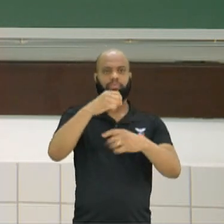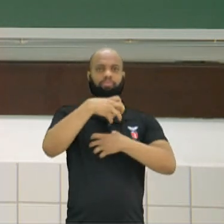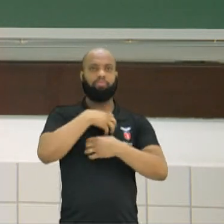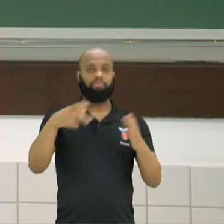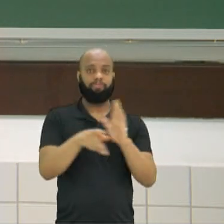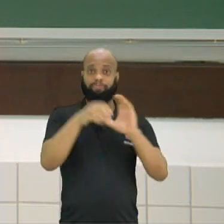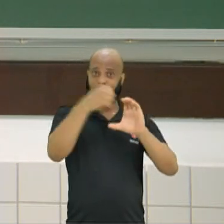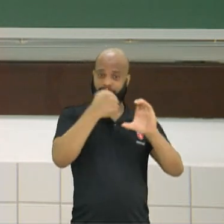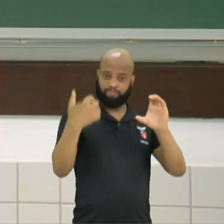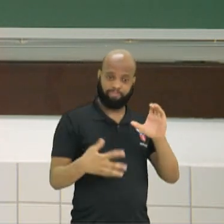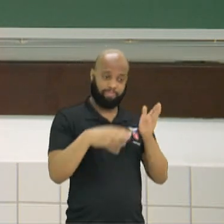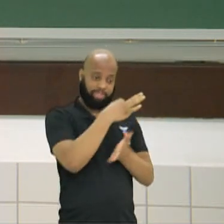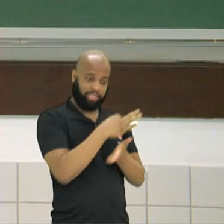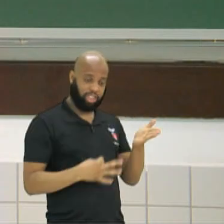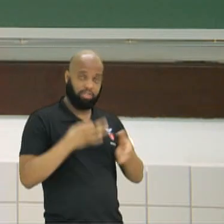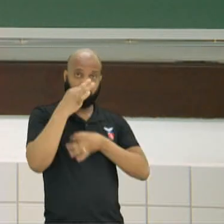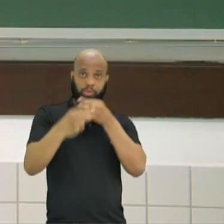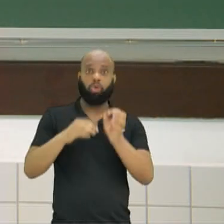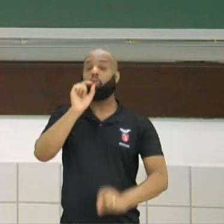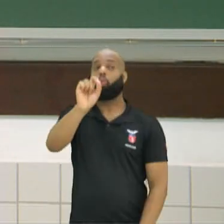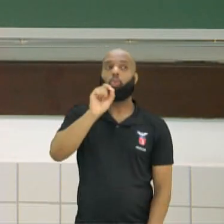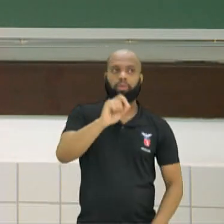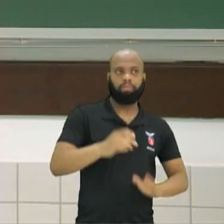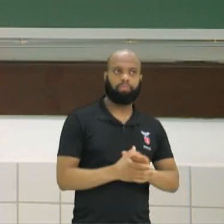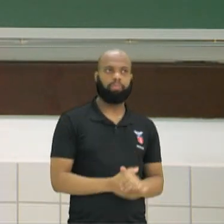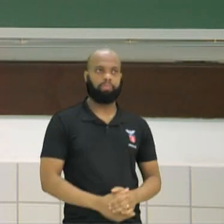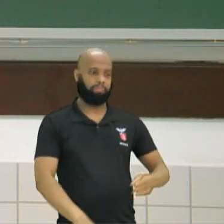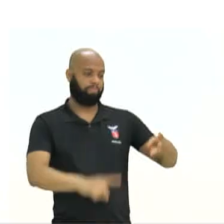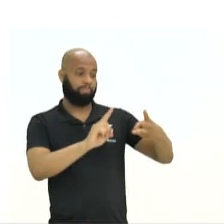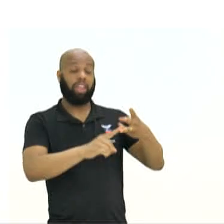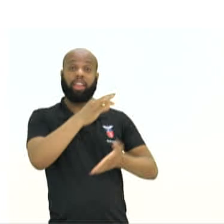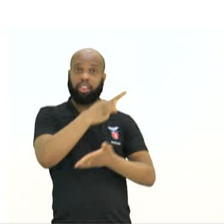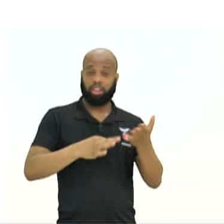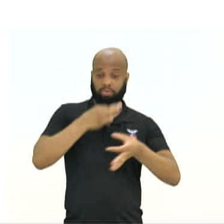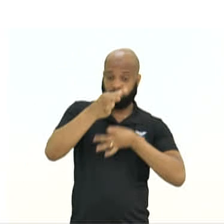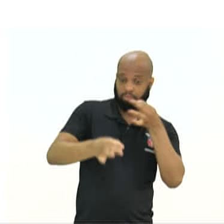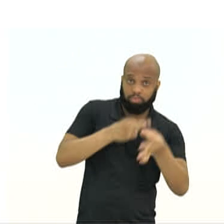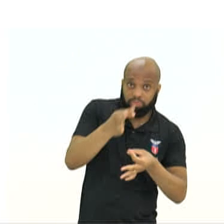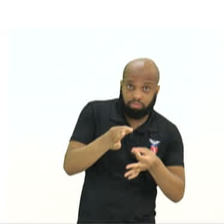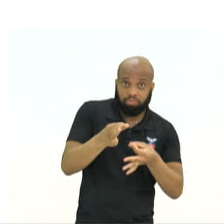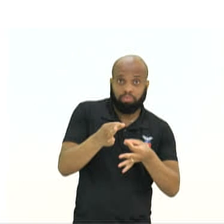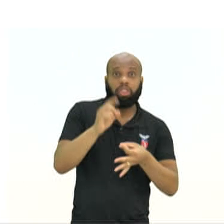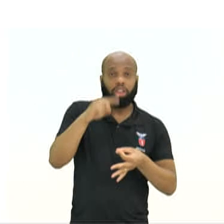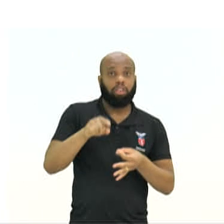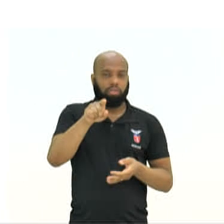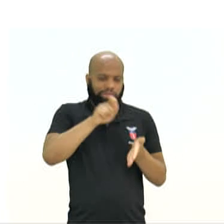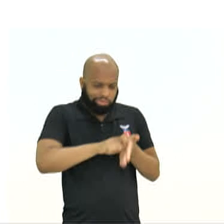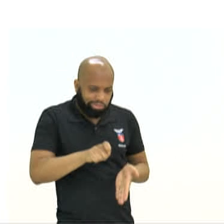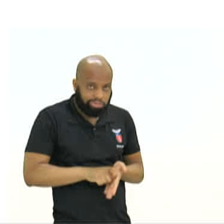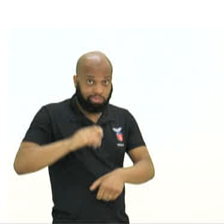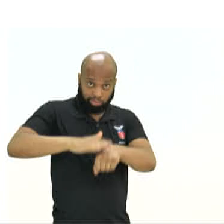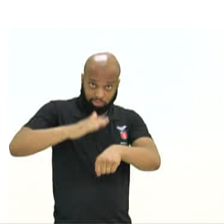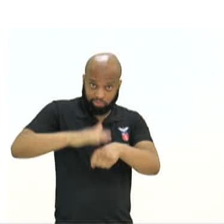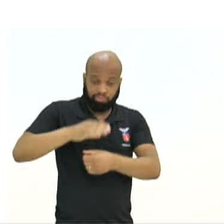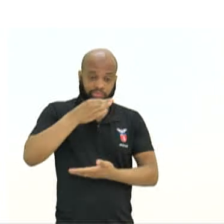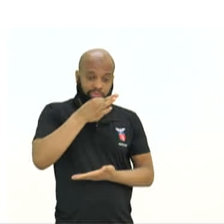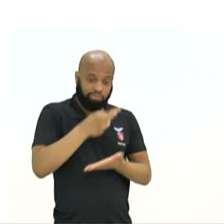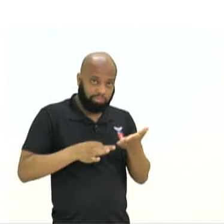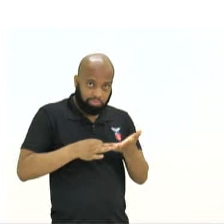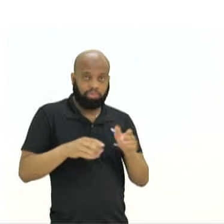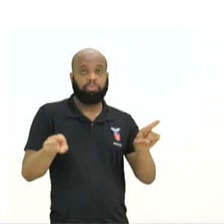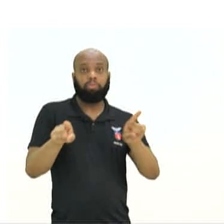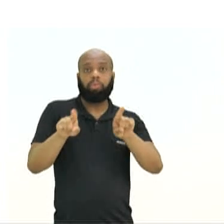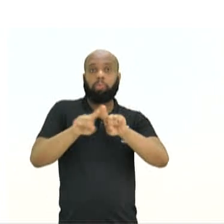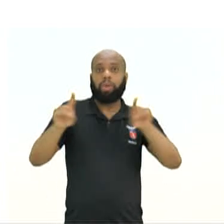as características do texto dissertativo são texto de opinião, ou seja, um texto que você vai dar a sua opinião, no qual